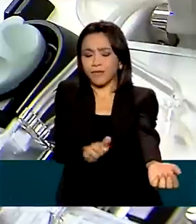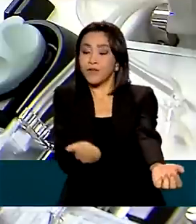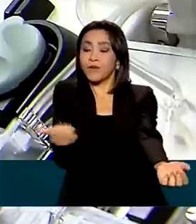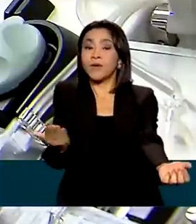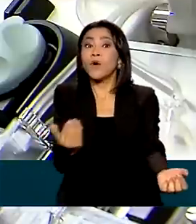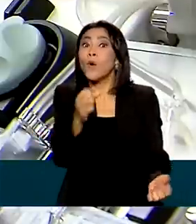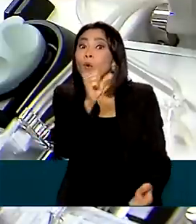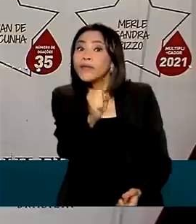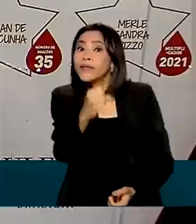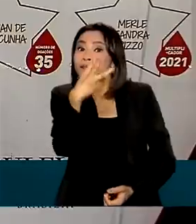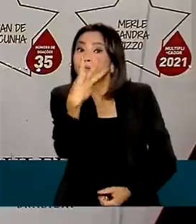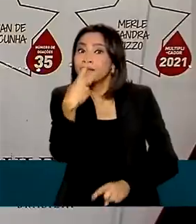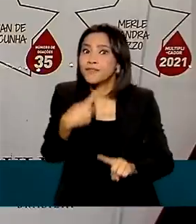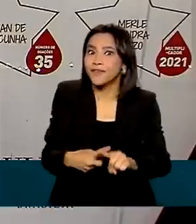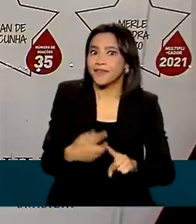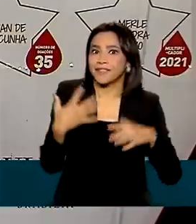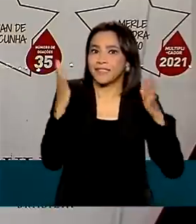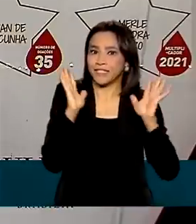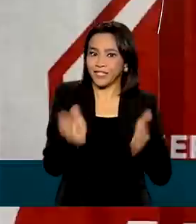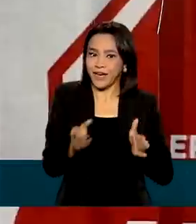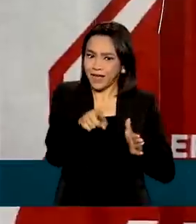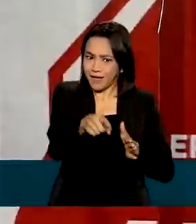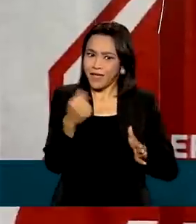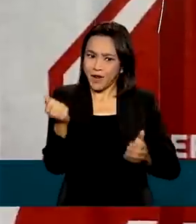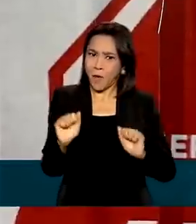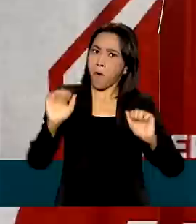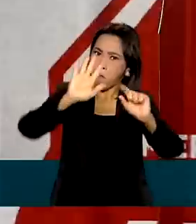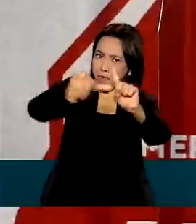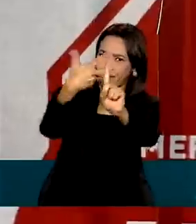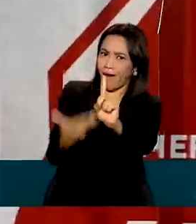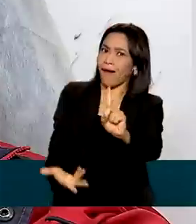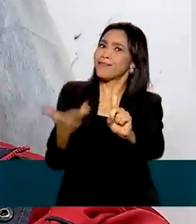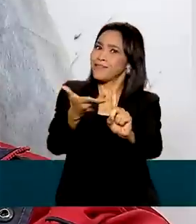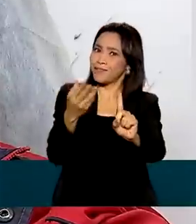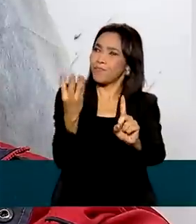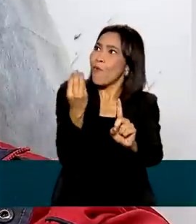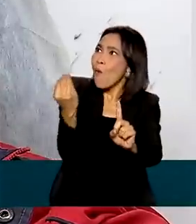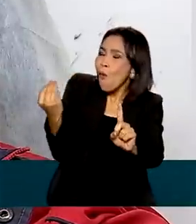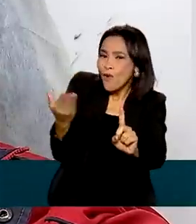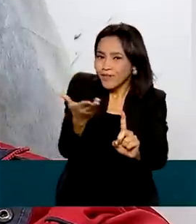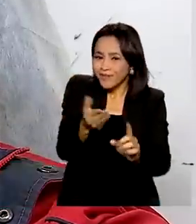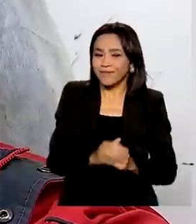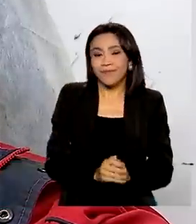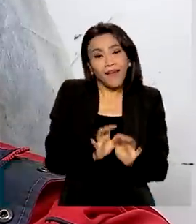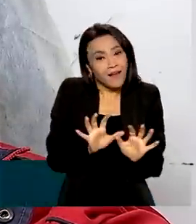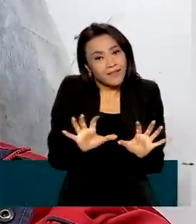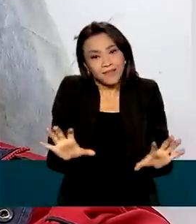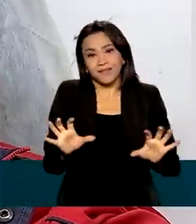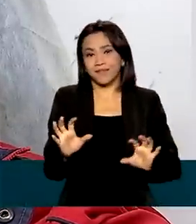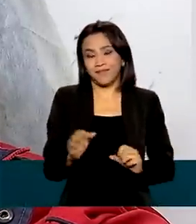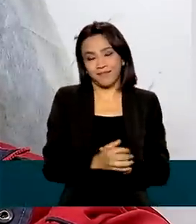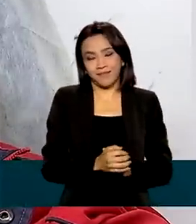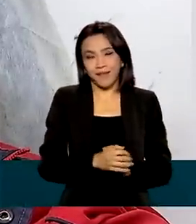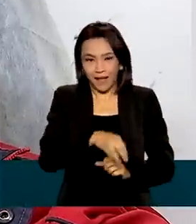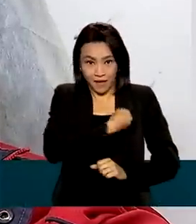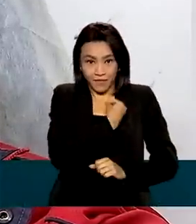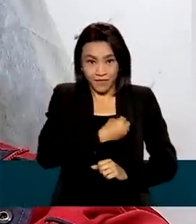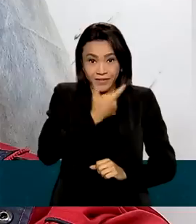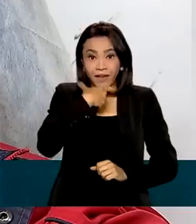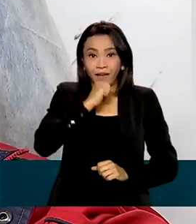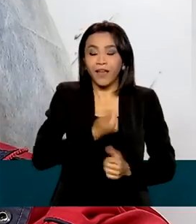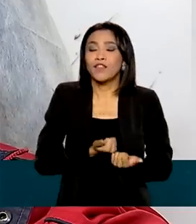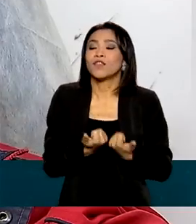83 vezes. A marca rendeu até homenagem na parede. Assim é a vida do doador,